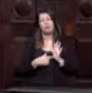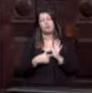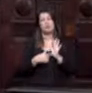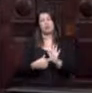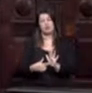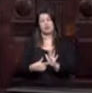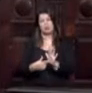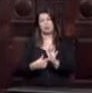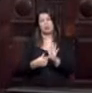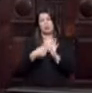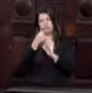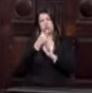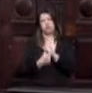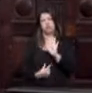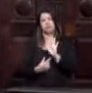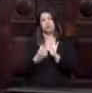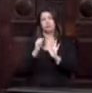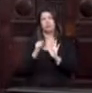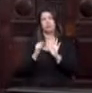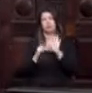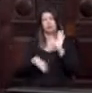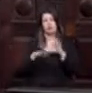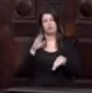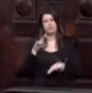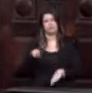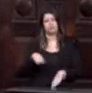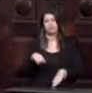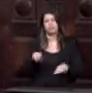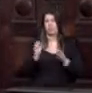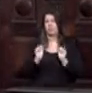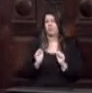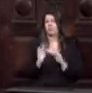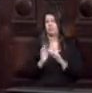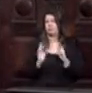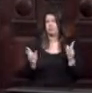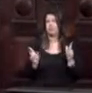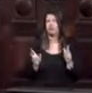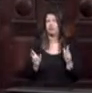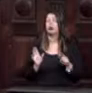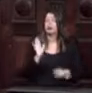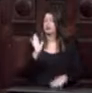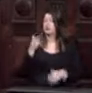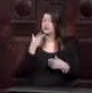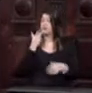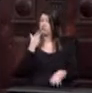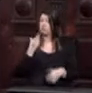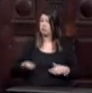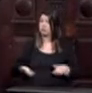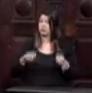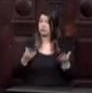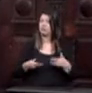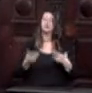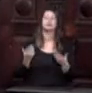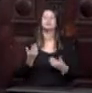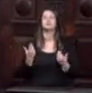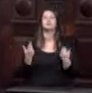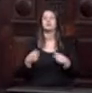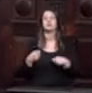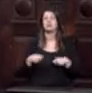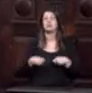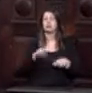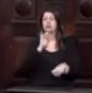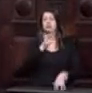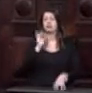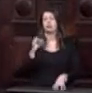texto que uma vírgula não pode ser mudada. Se nós estamos tratando de teto, temos que tratar de teto para cada